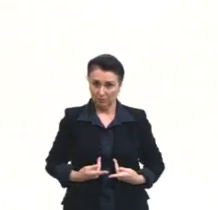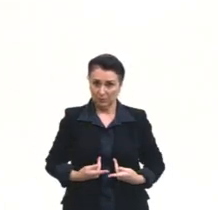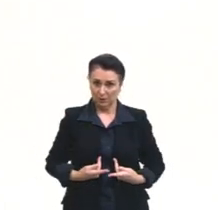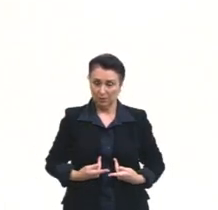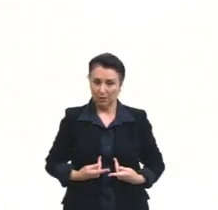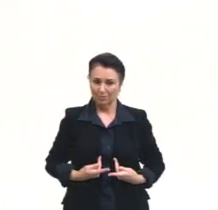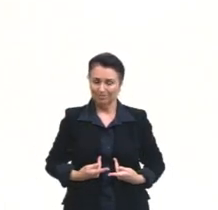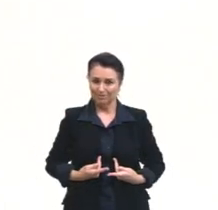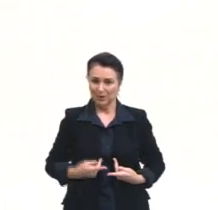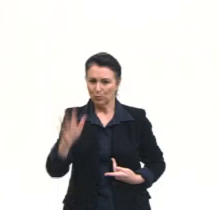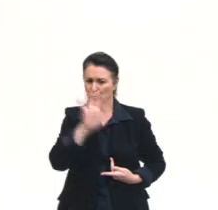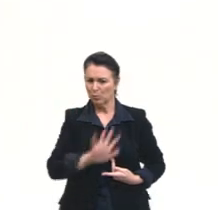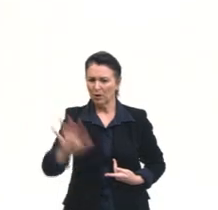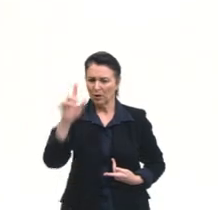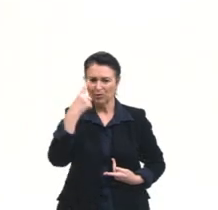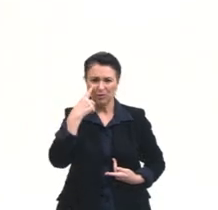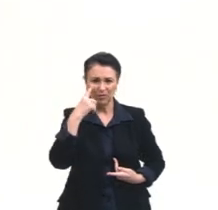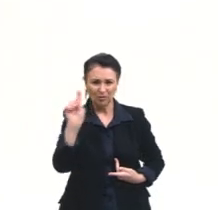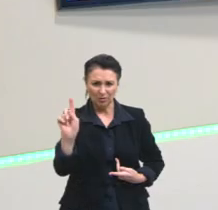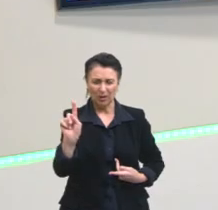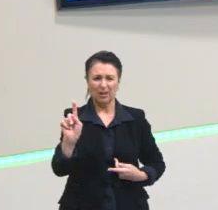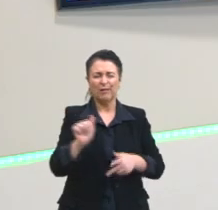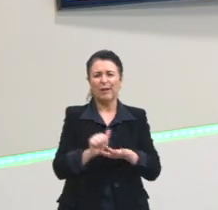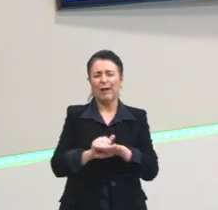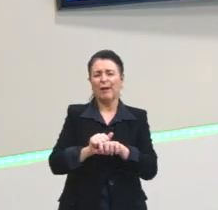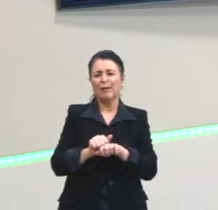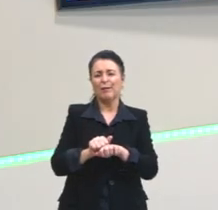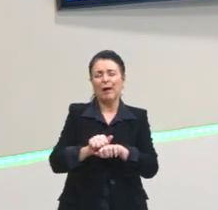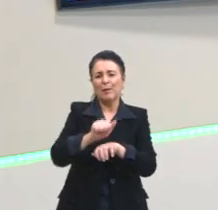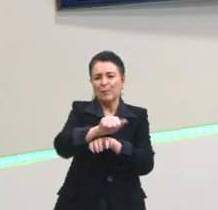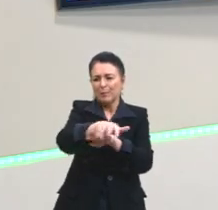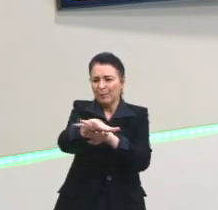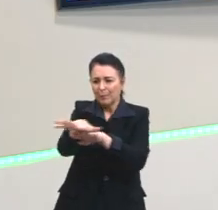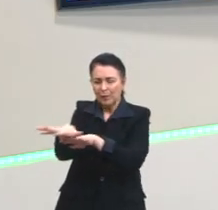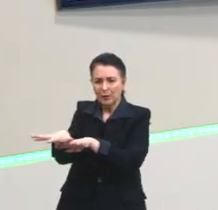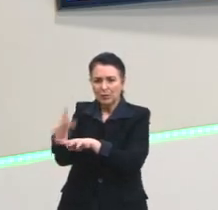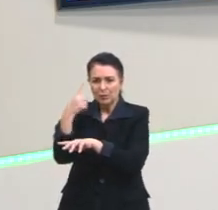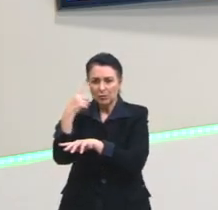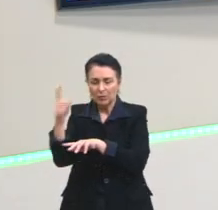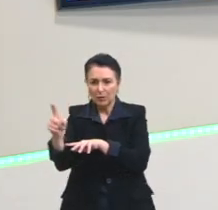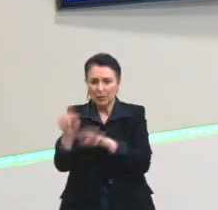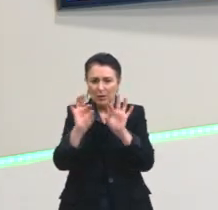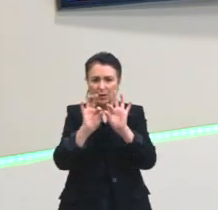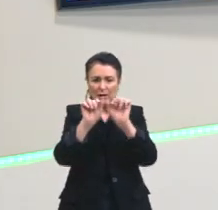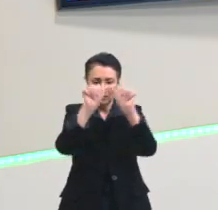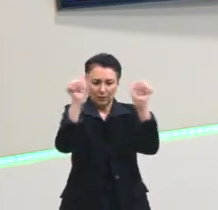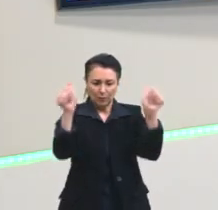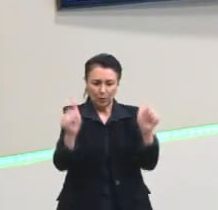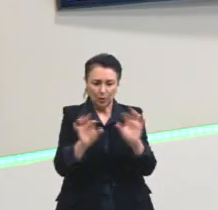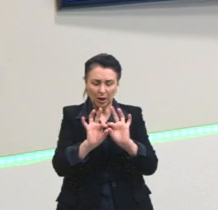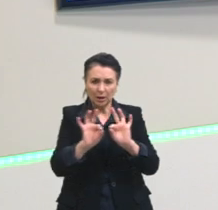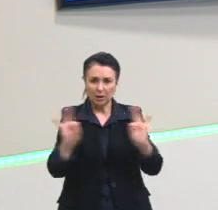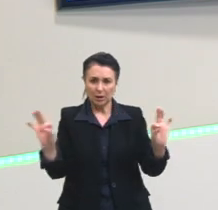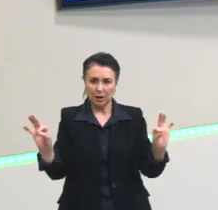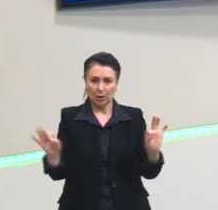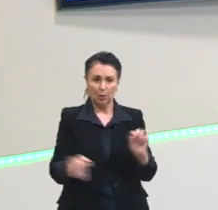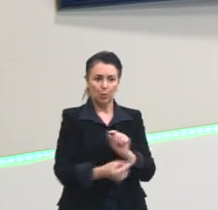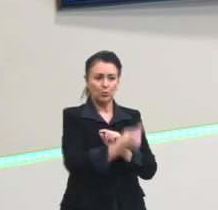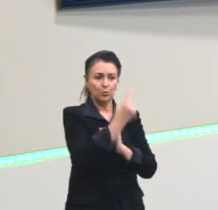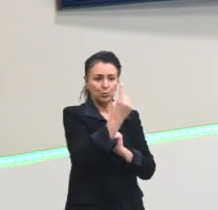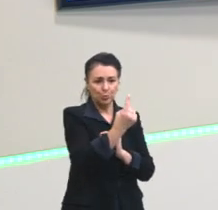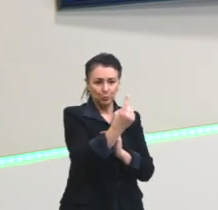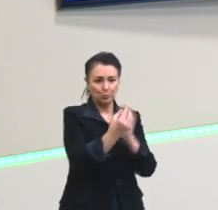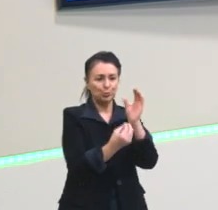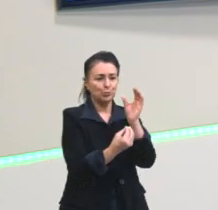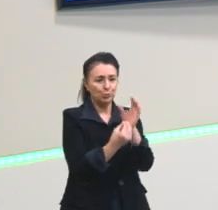vemos na minha de etc por essa figura aqui de forma linear né que um de um surgiu o